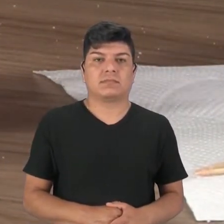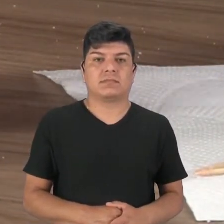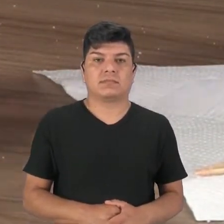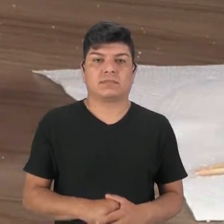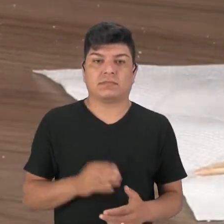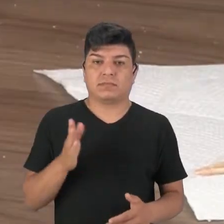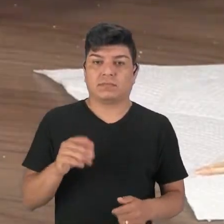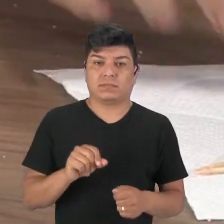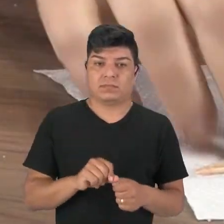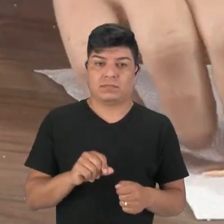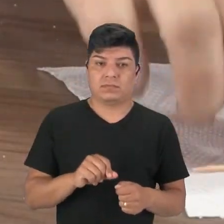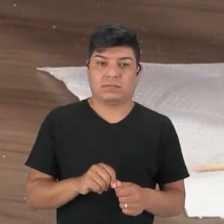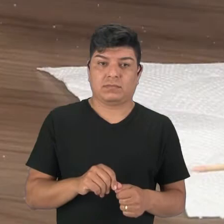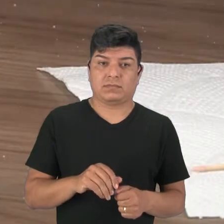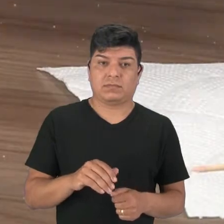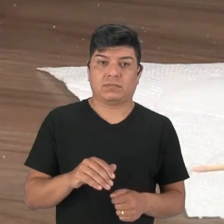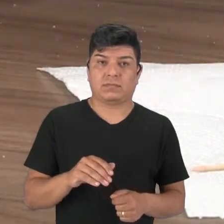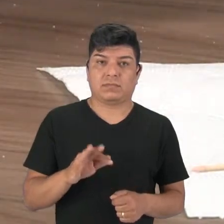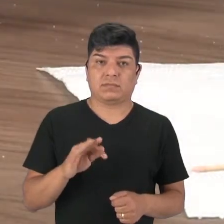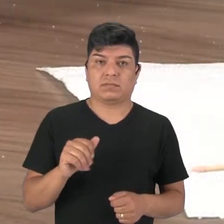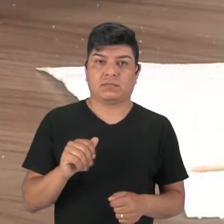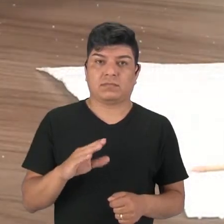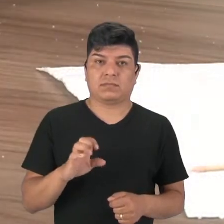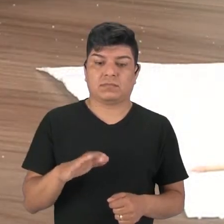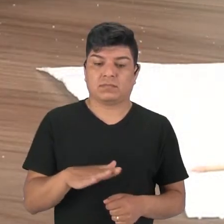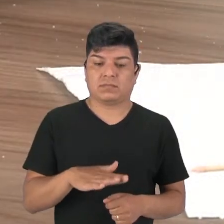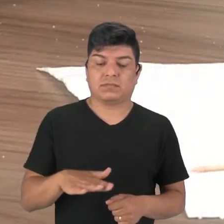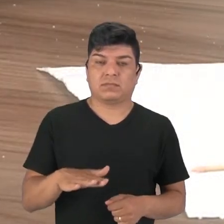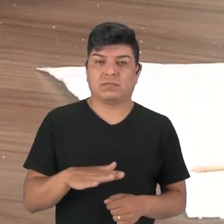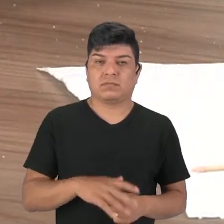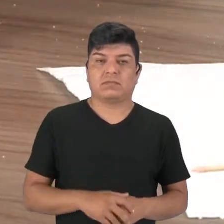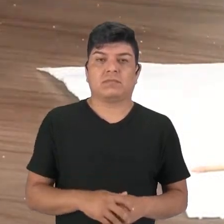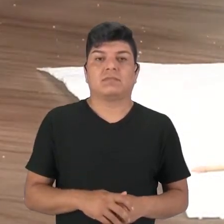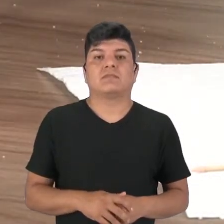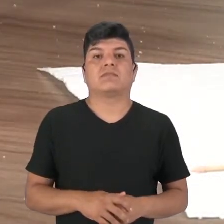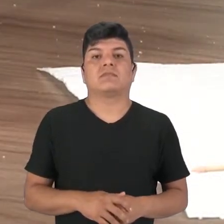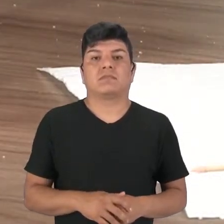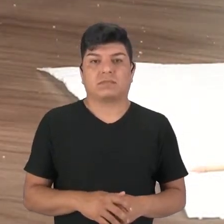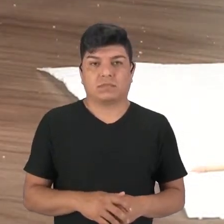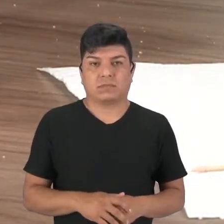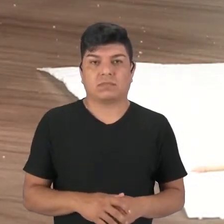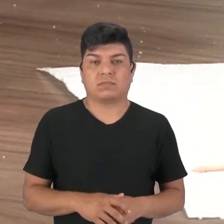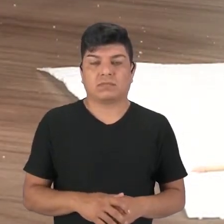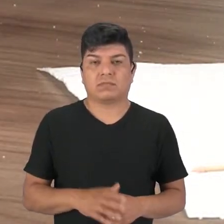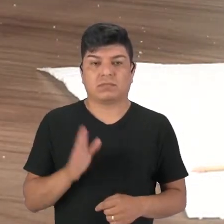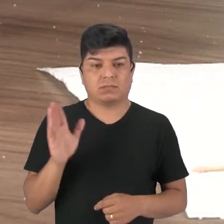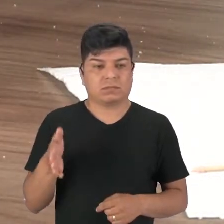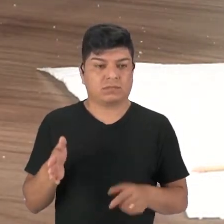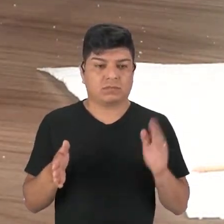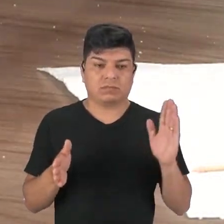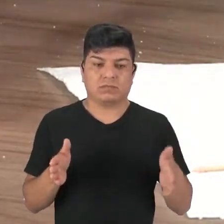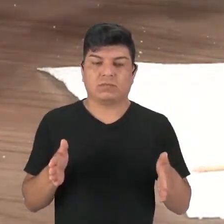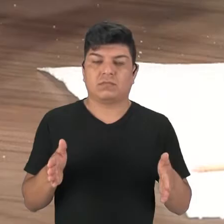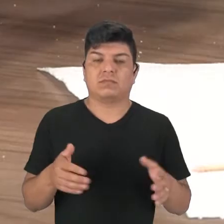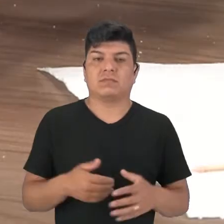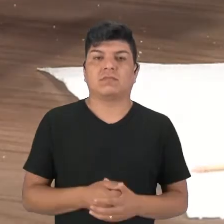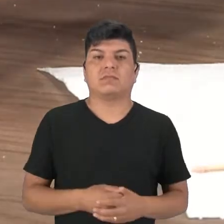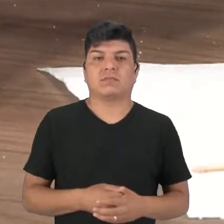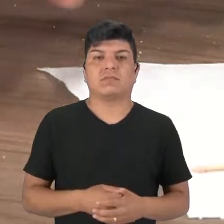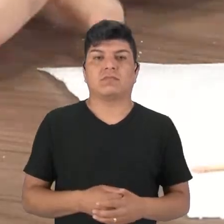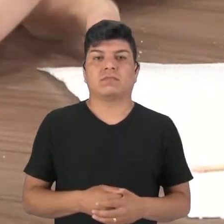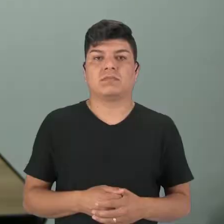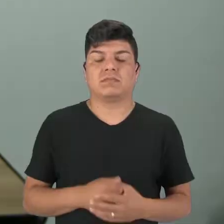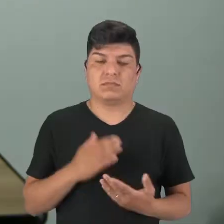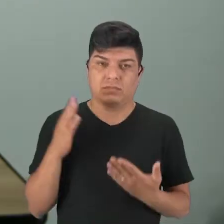Já fiz a face de baixo, né? Das laterais.